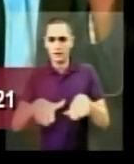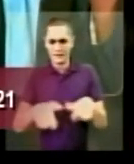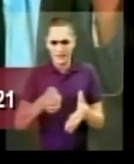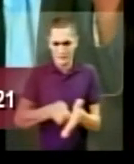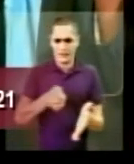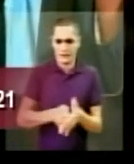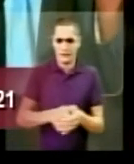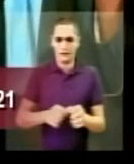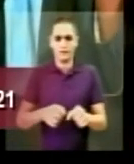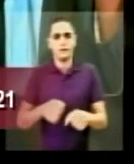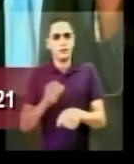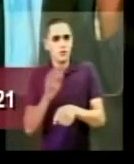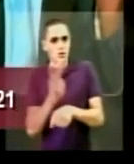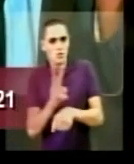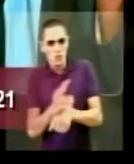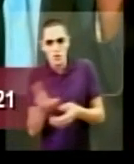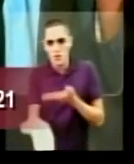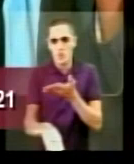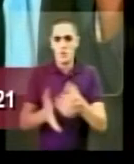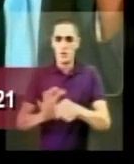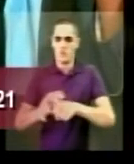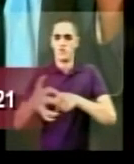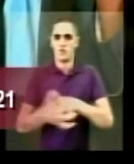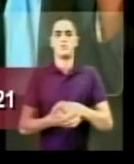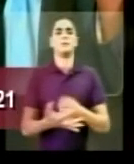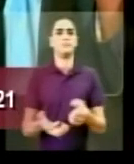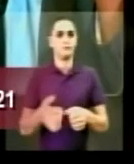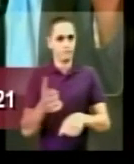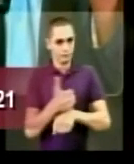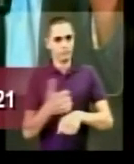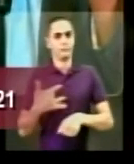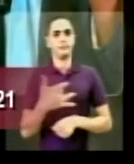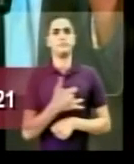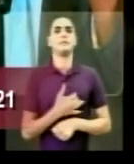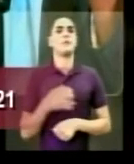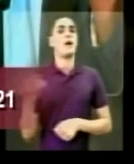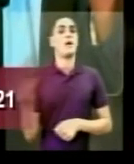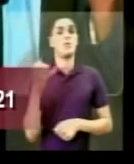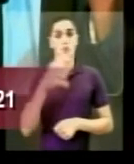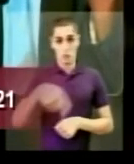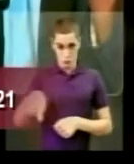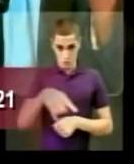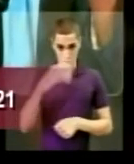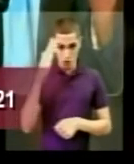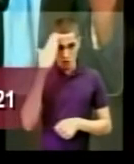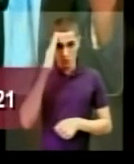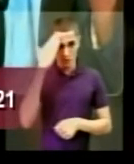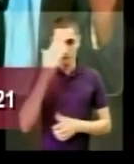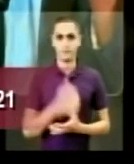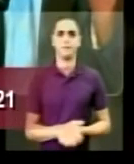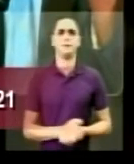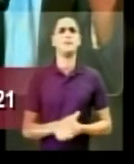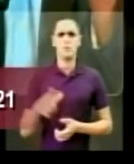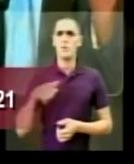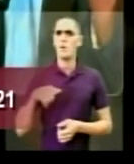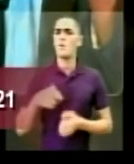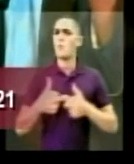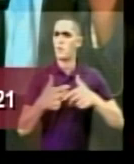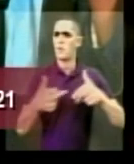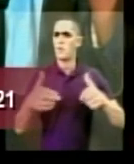à Covid. Isso é fundamental que todo mundo entenda. Existe